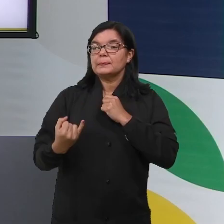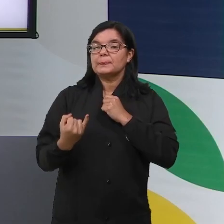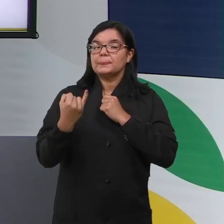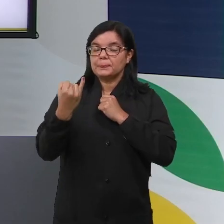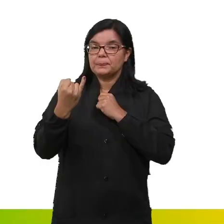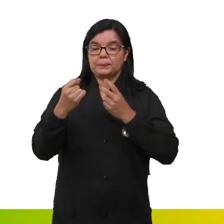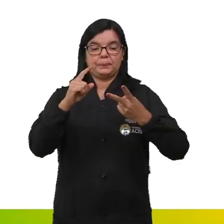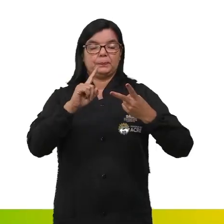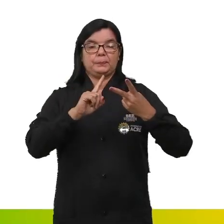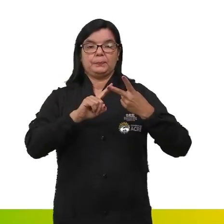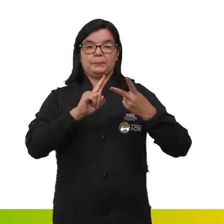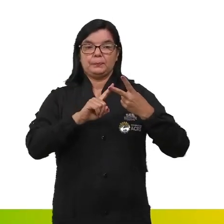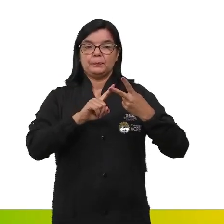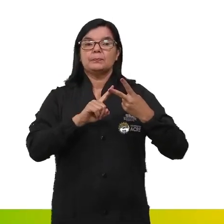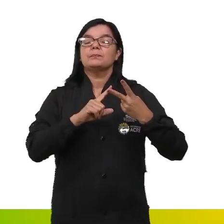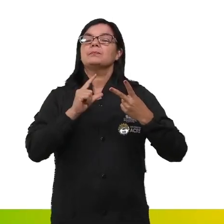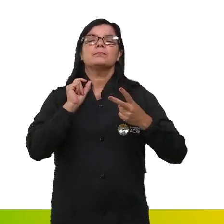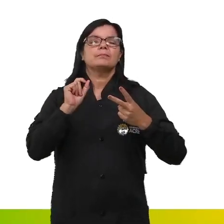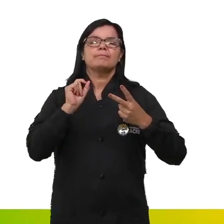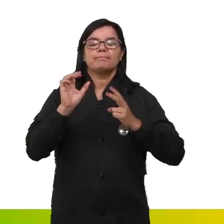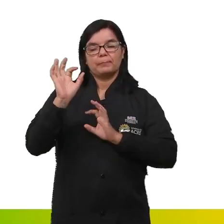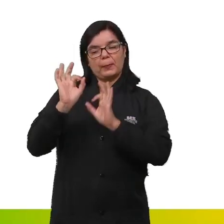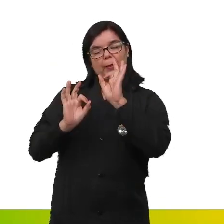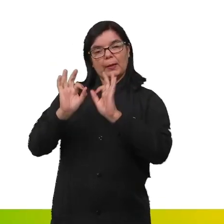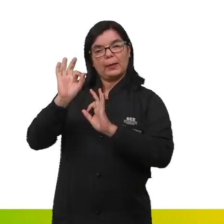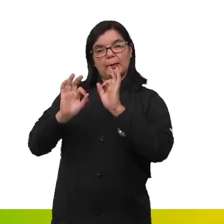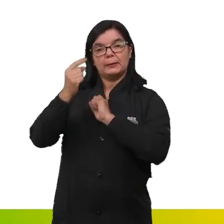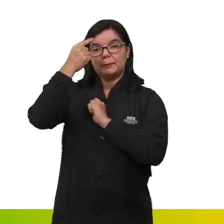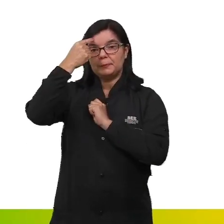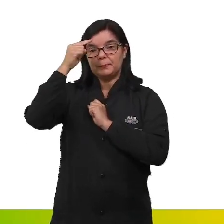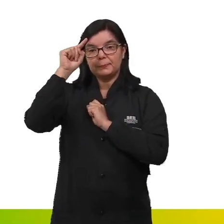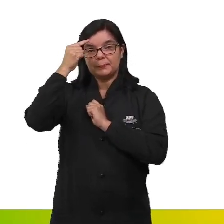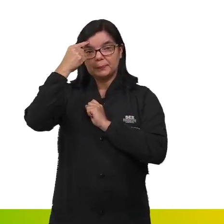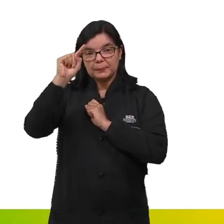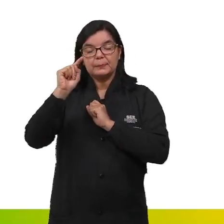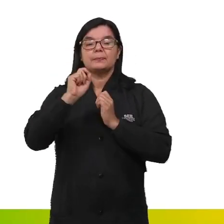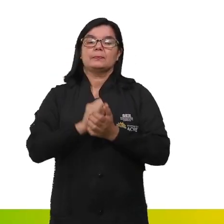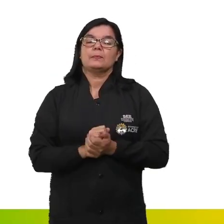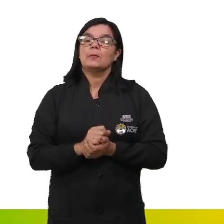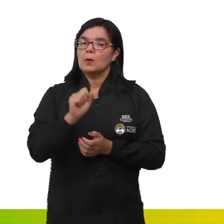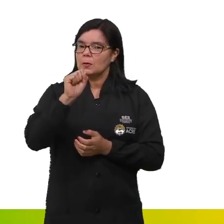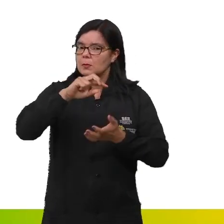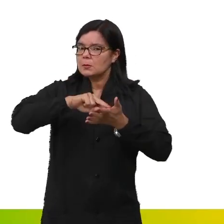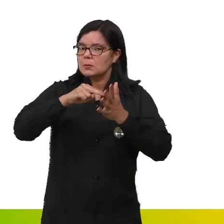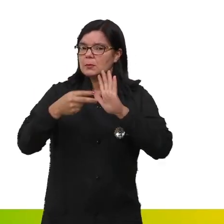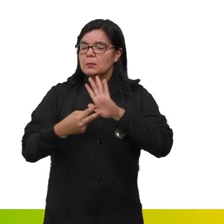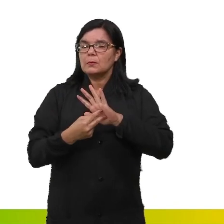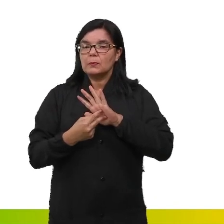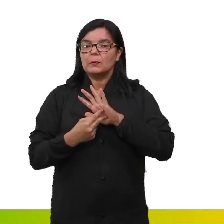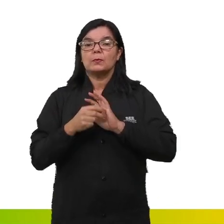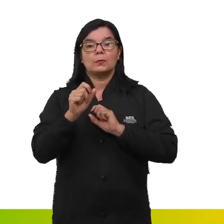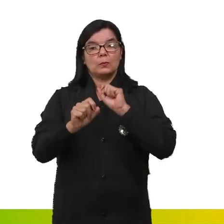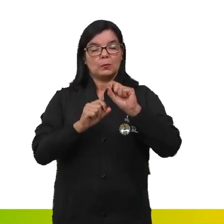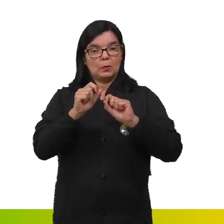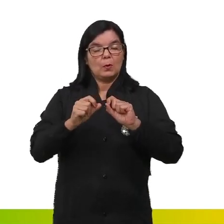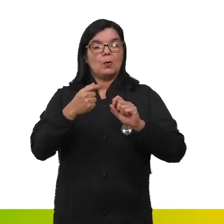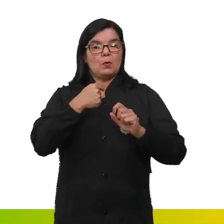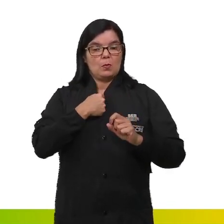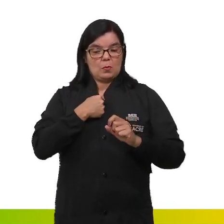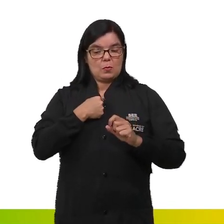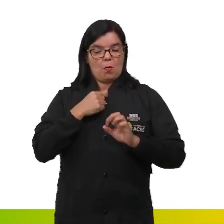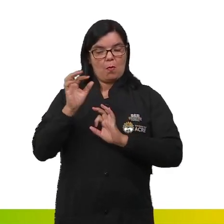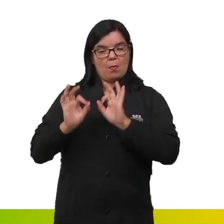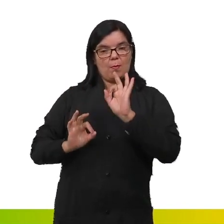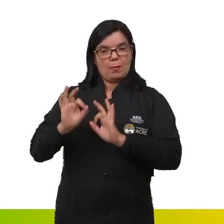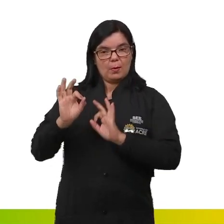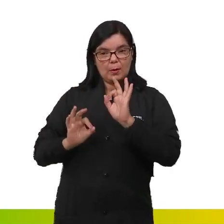O segundo elemento que nós temos aí é a organização de ideias. Isso significa dizer que quando eu